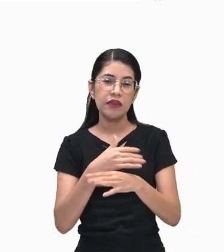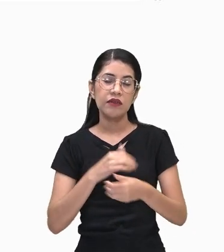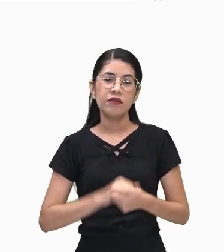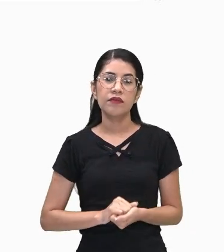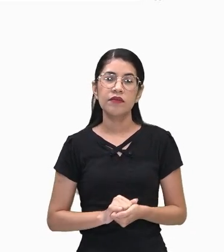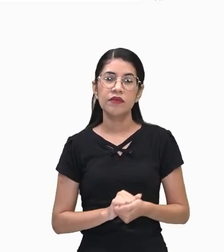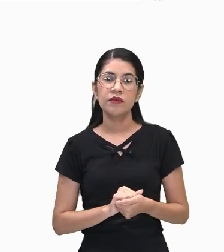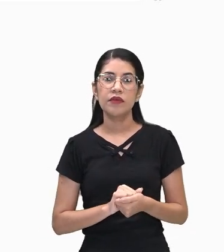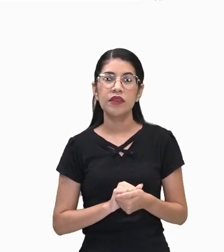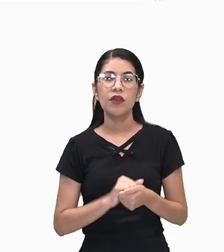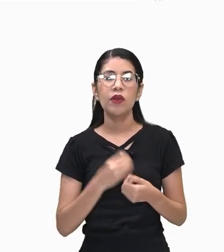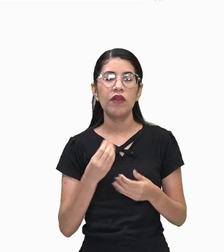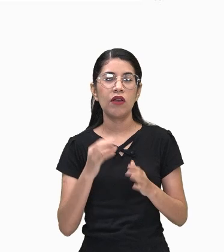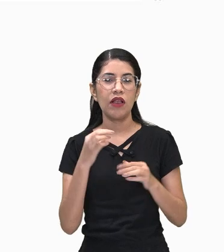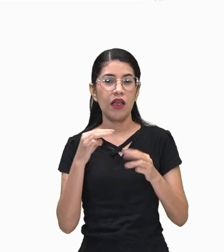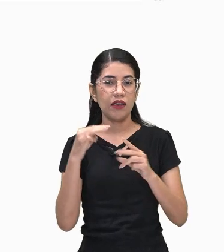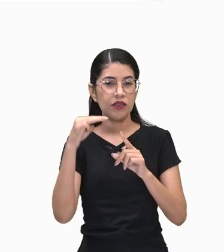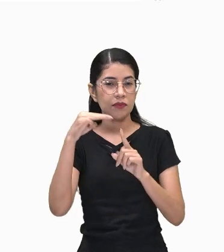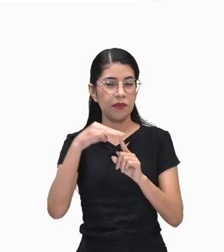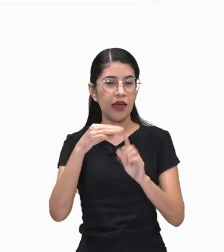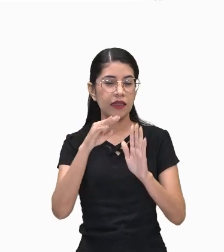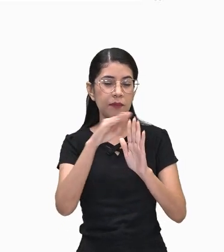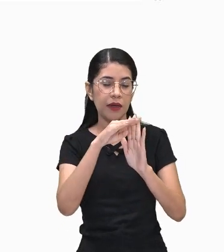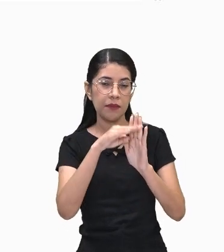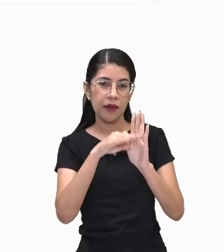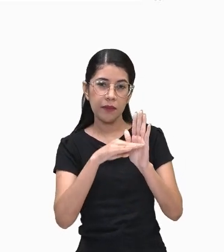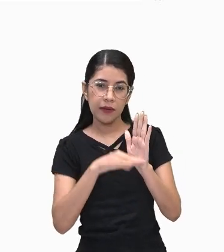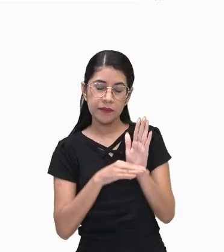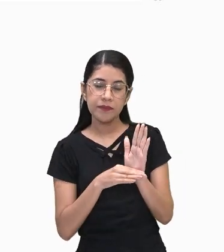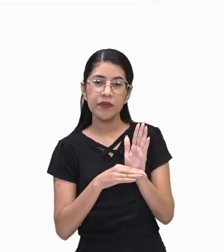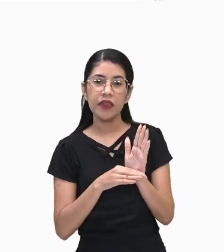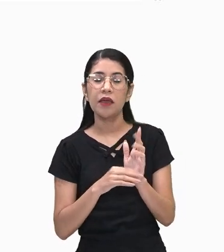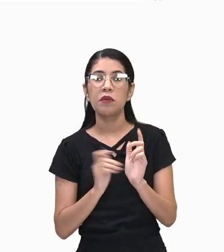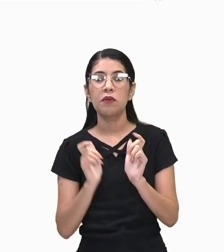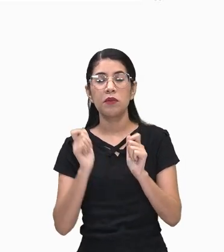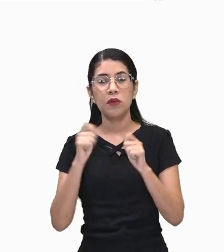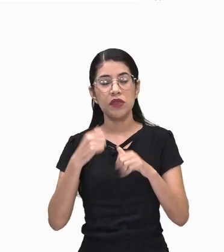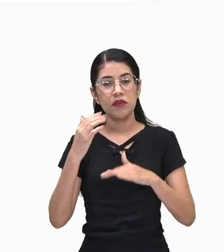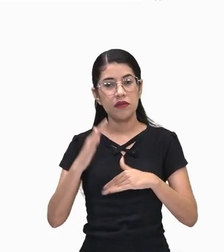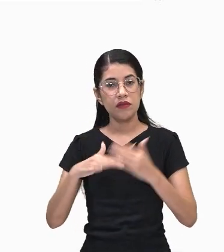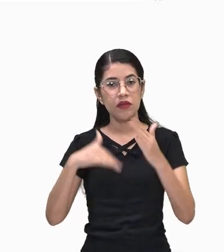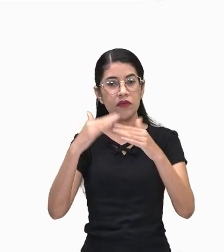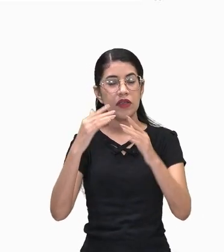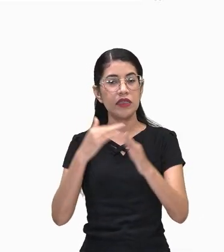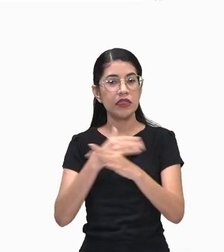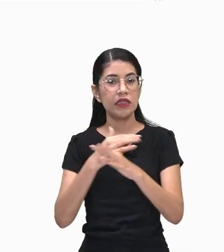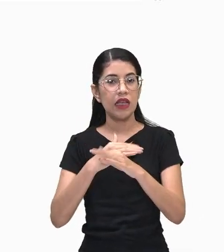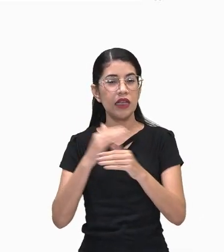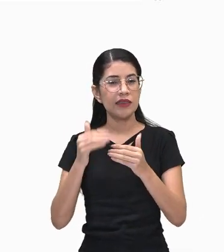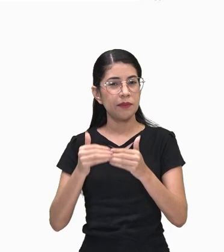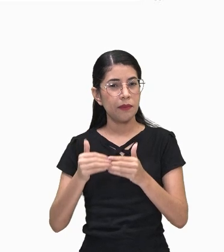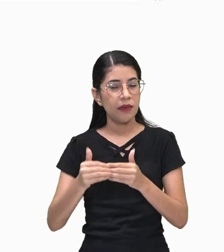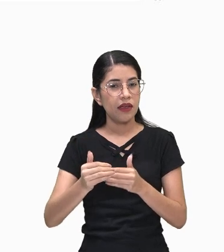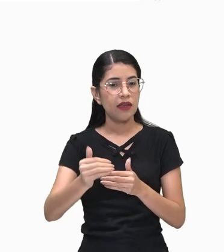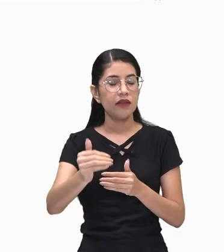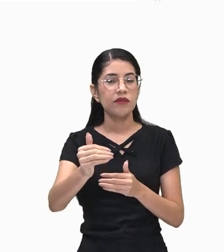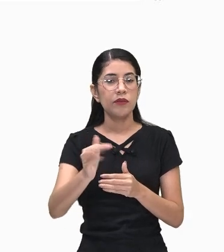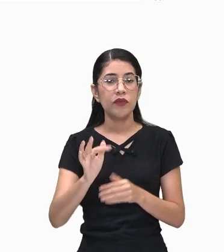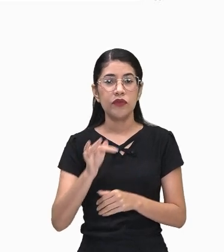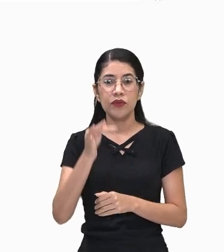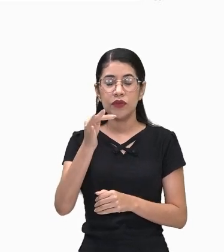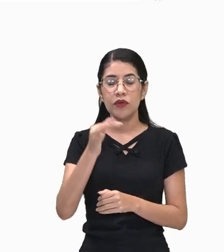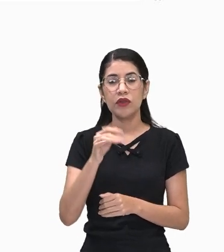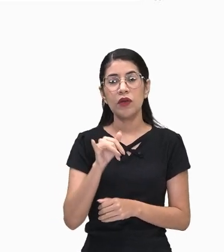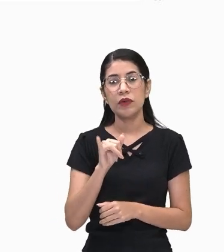vai definir as metas, as diretrizes para o desenvolvimento a longo prazo. Então, as cidades